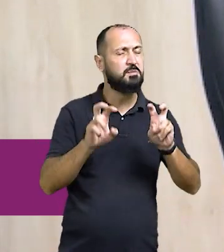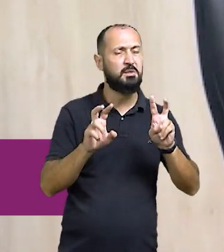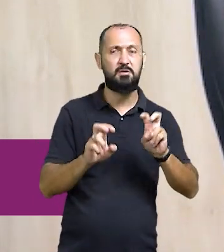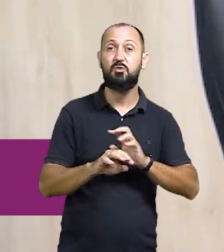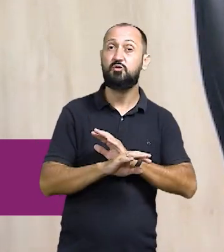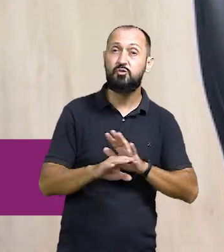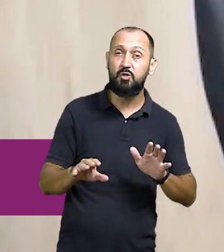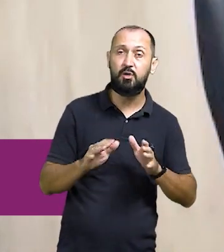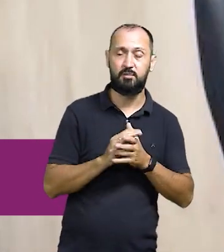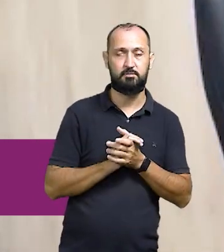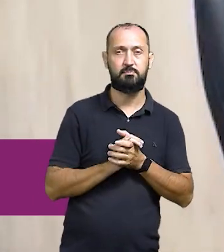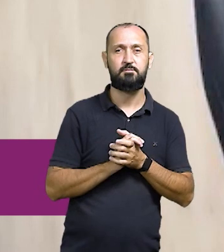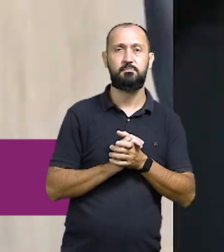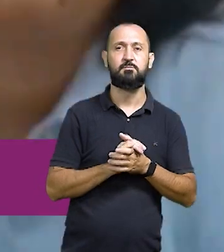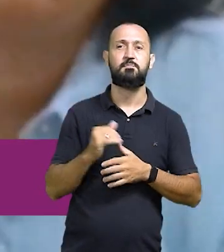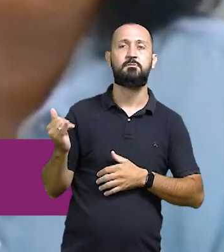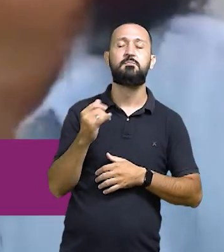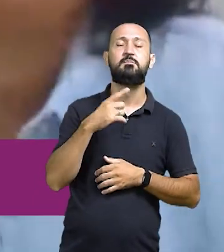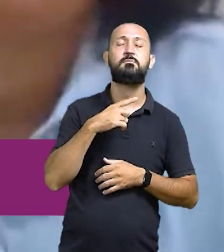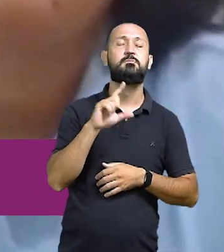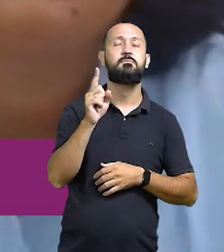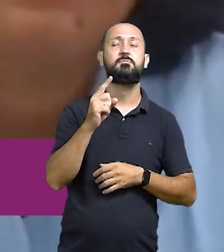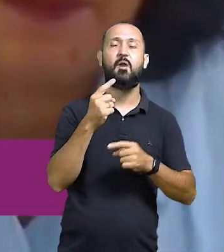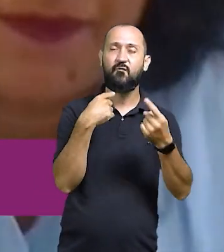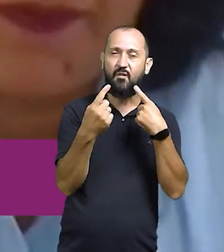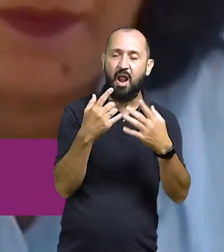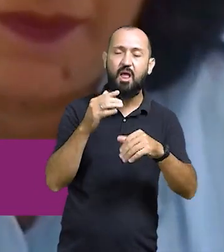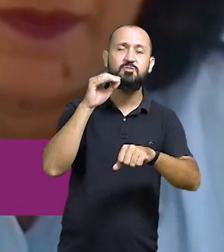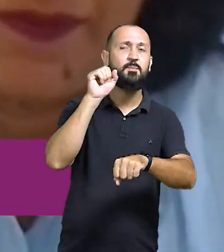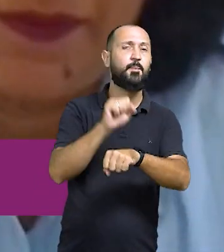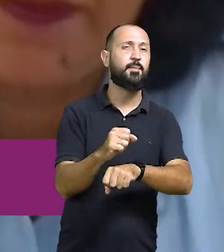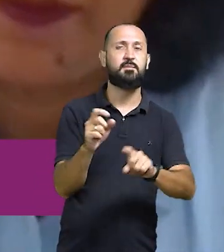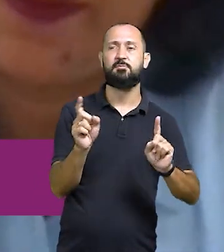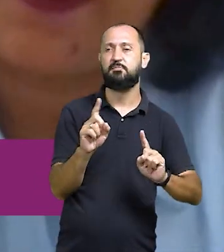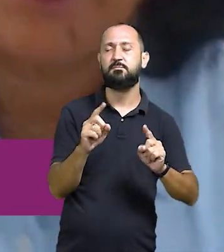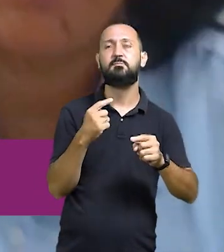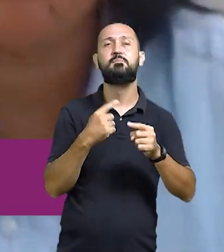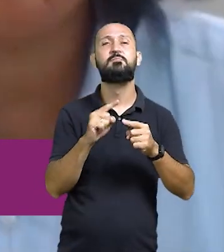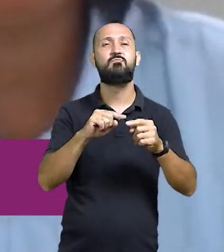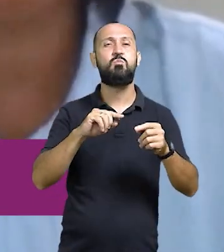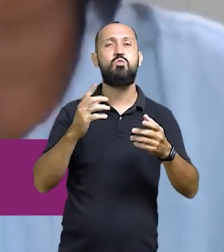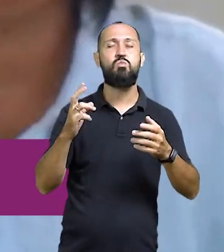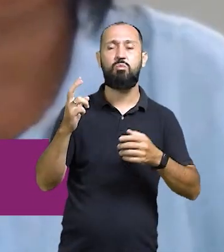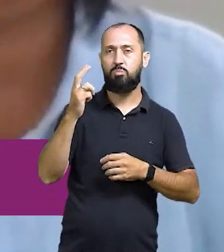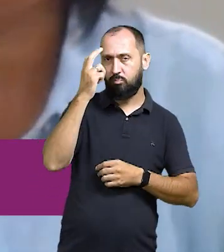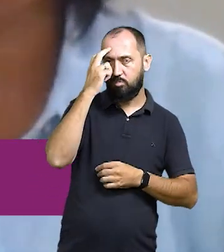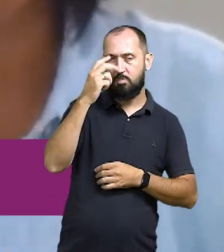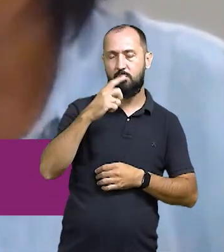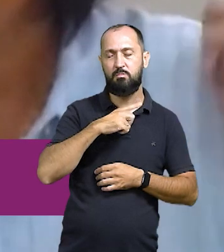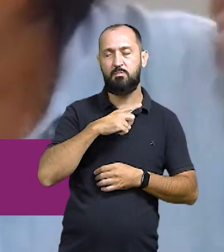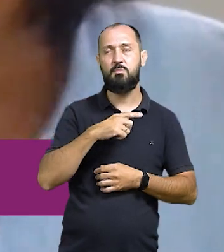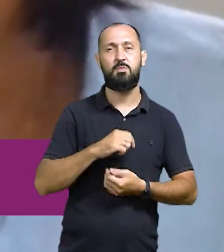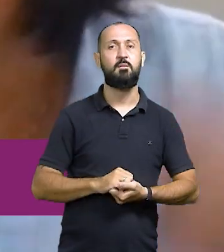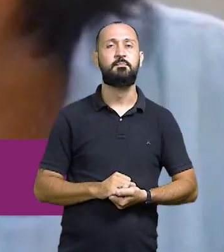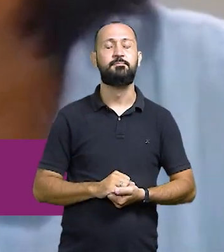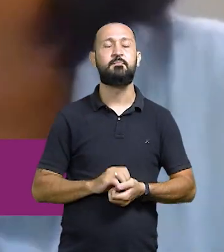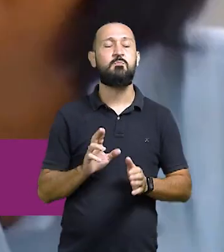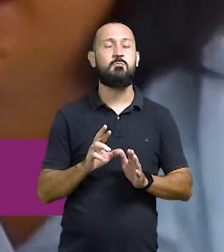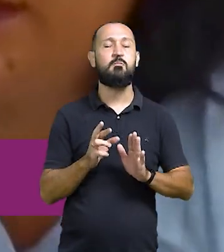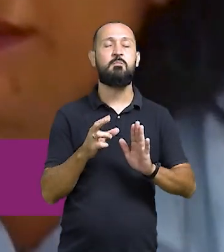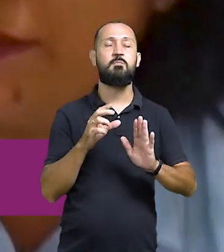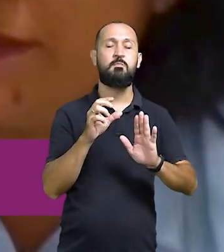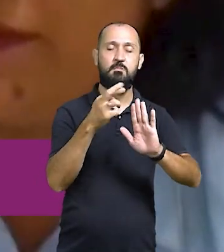vai aprendendo como utilizar conforme as ferramentas também elas se modernizam e o acesso se populariza. Eu dei